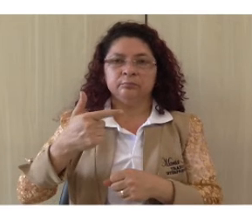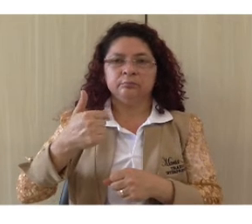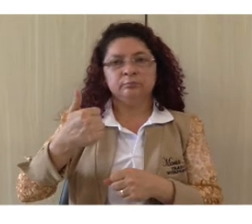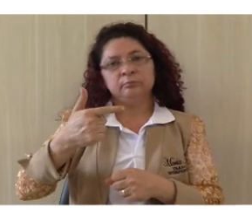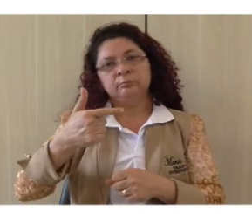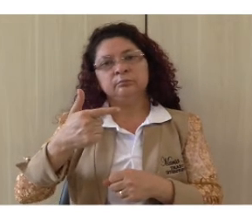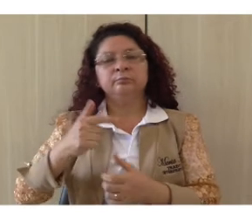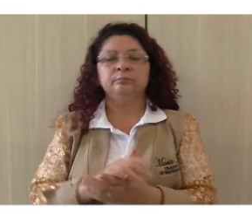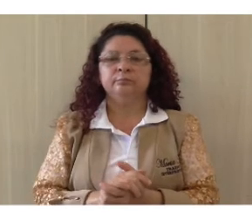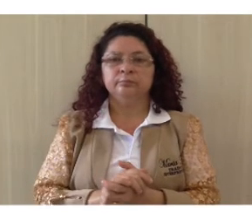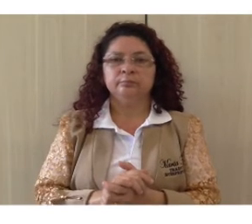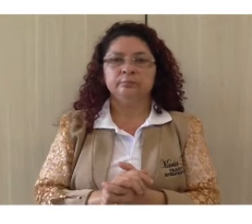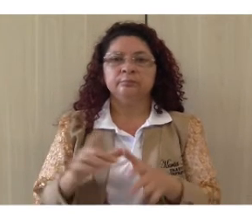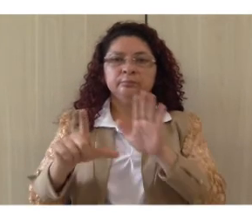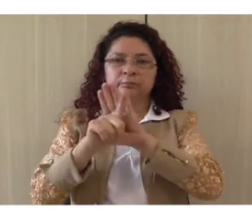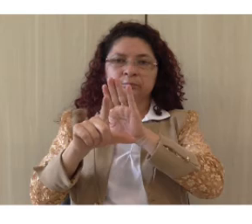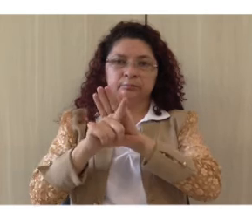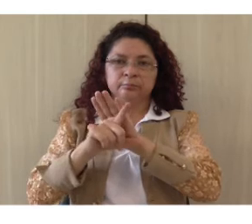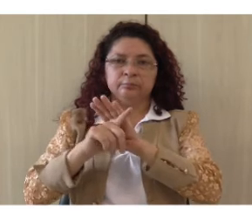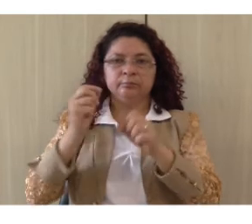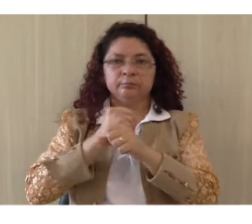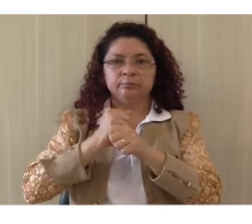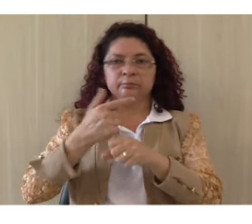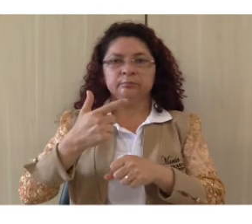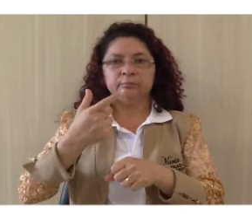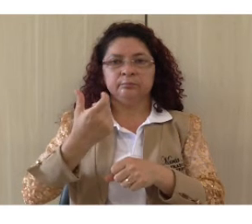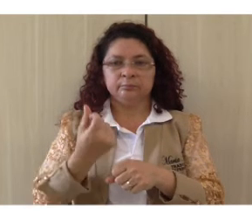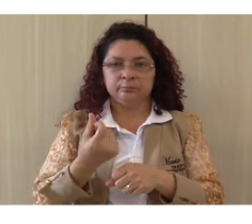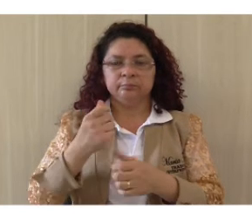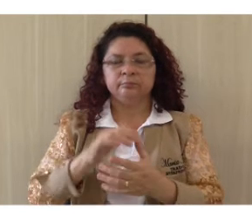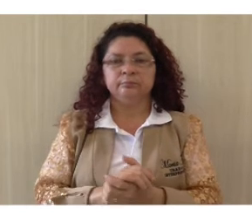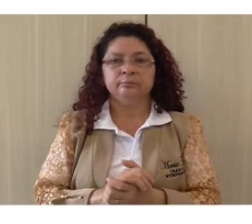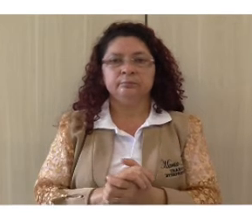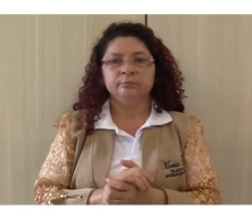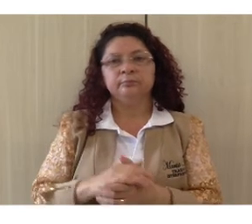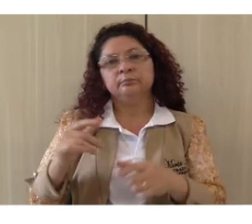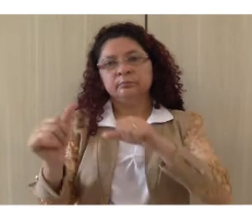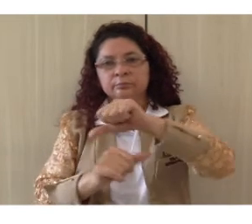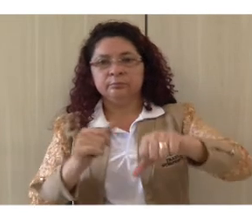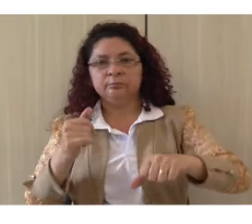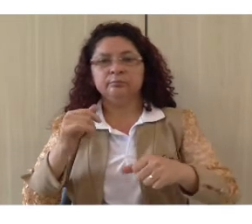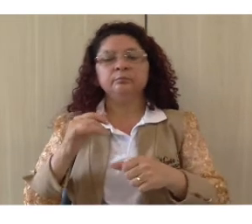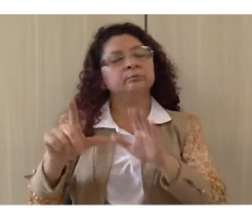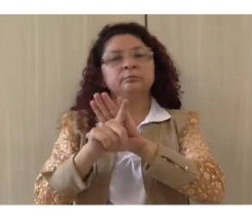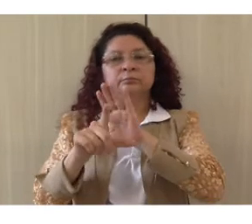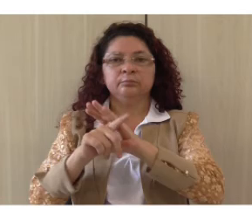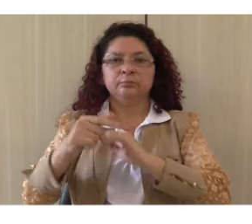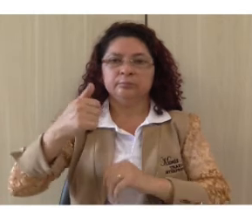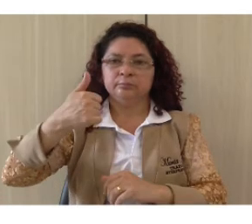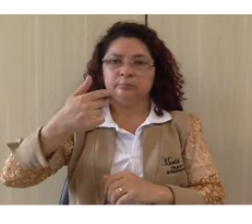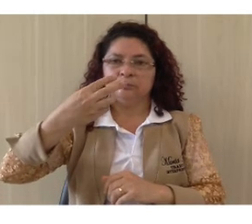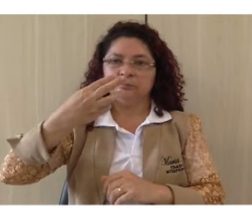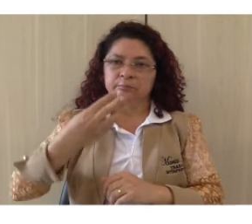número 13.409 de 2016, alterada pela Lei número 13.409